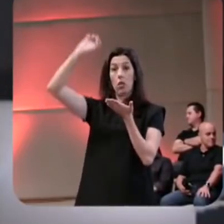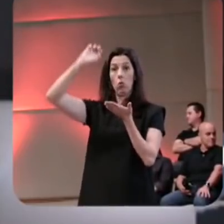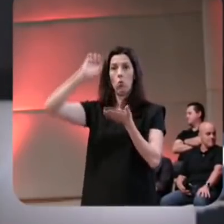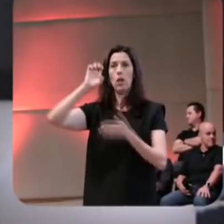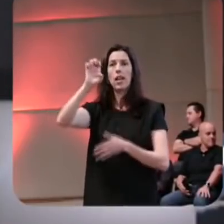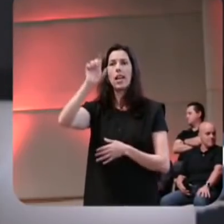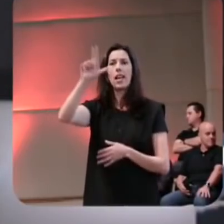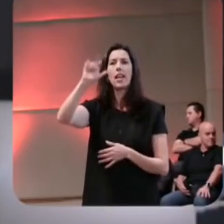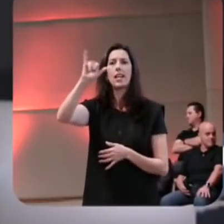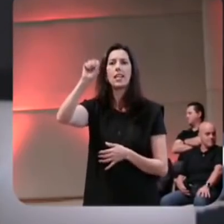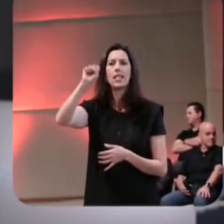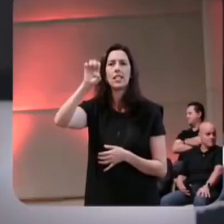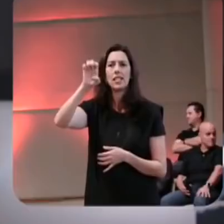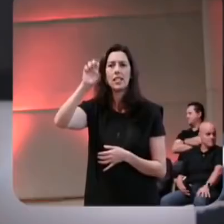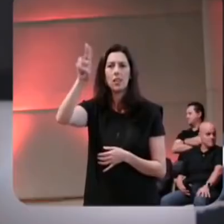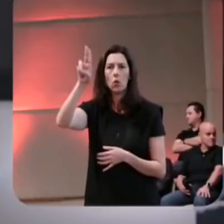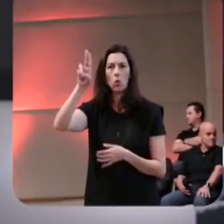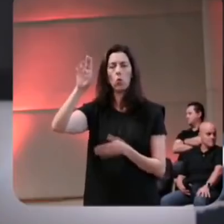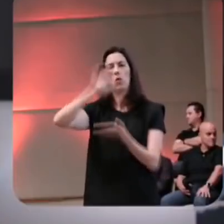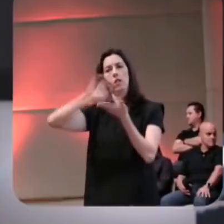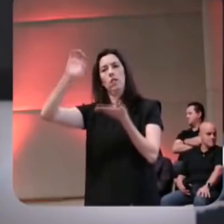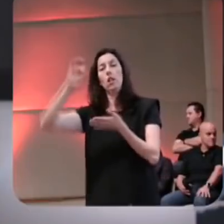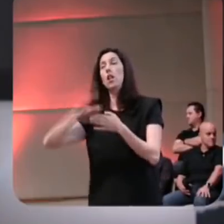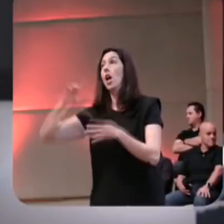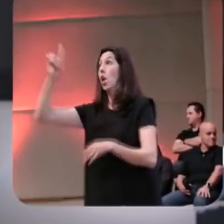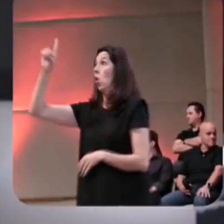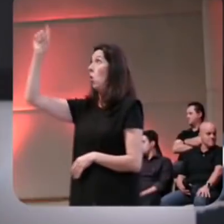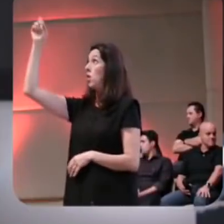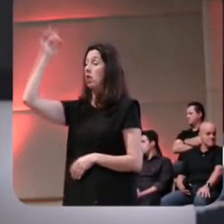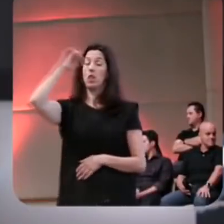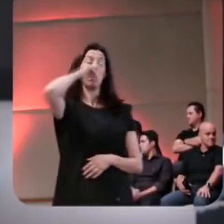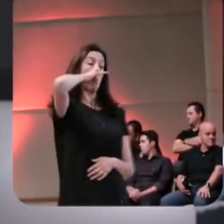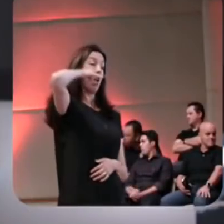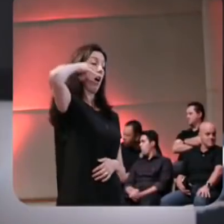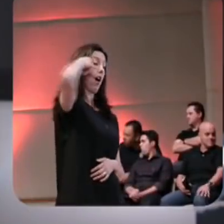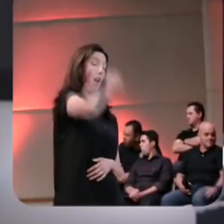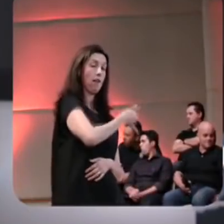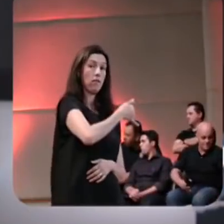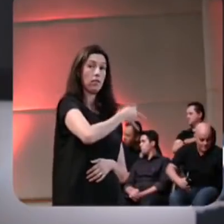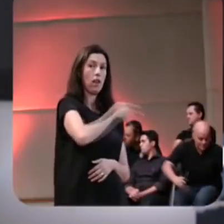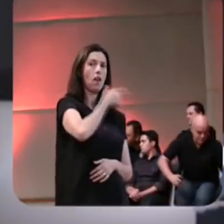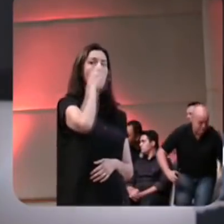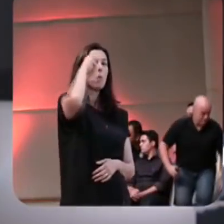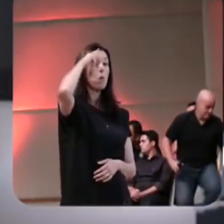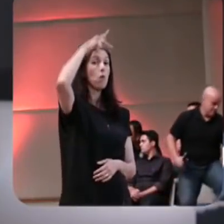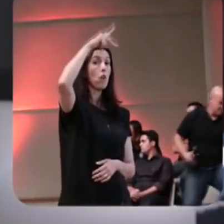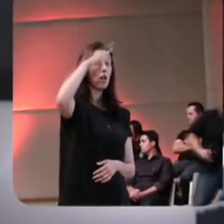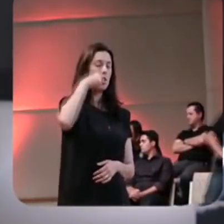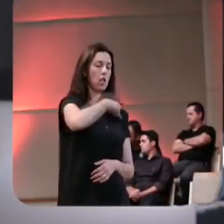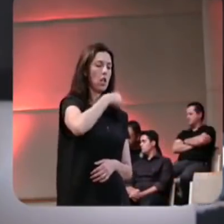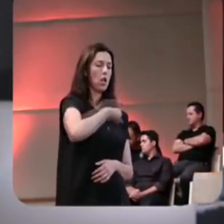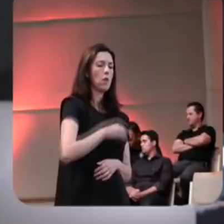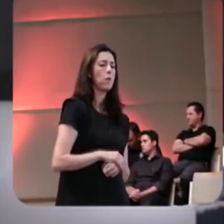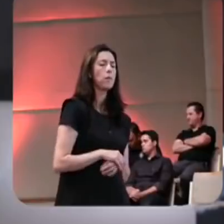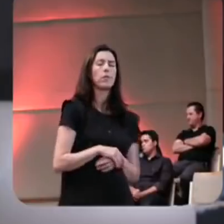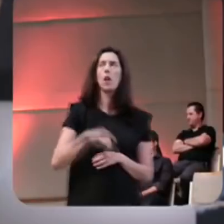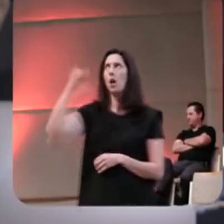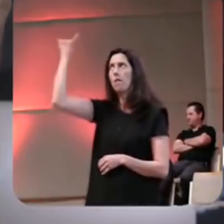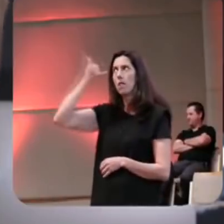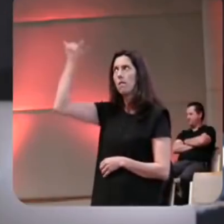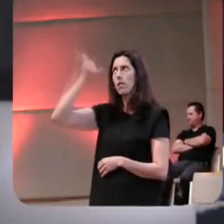o Senhor revelava a Eliseu, e Eliseu informava ao rei de Israel, e assim as